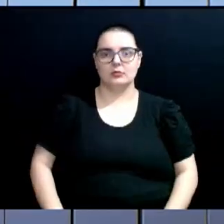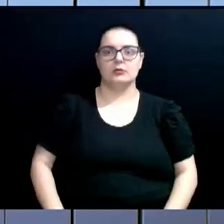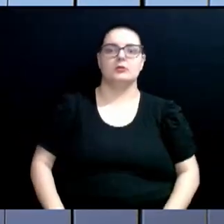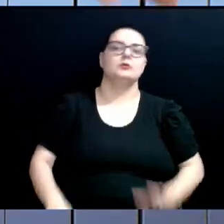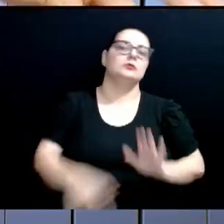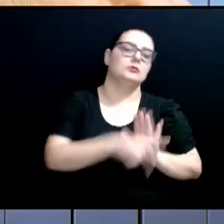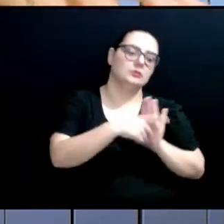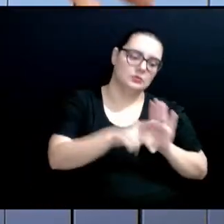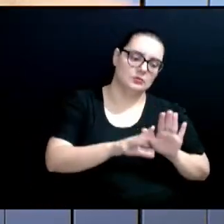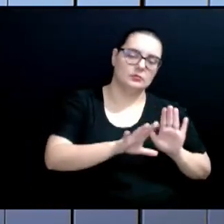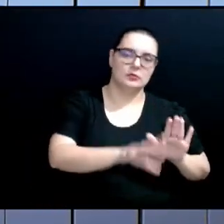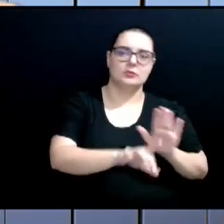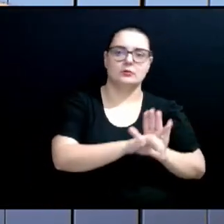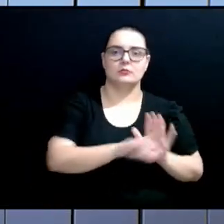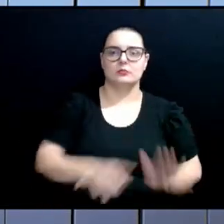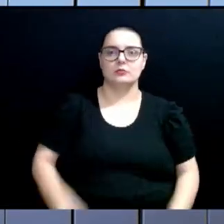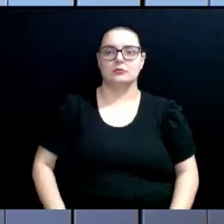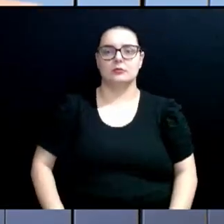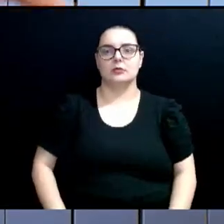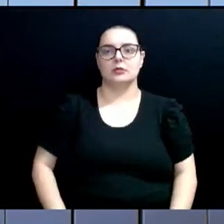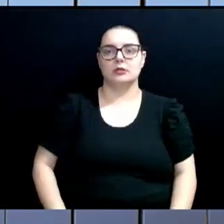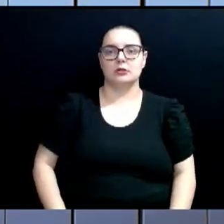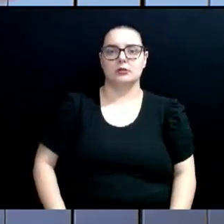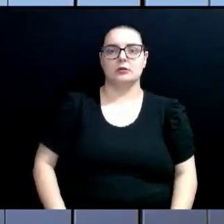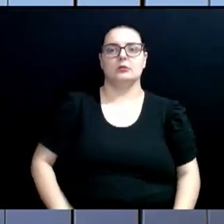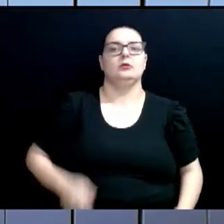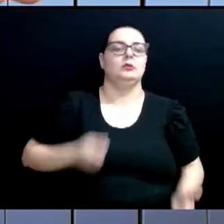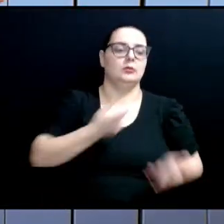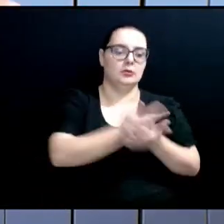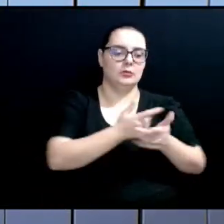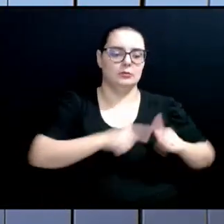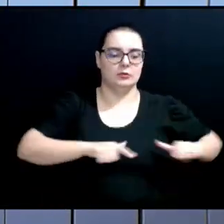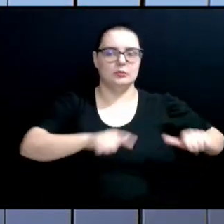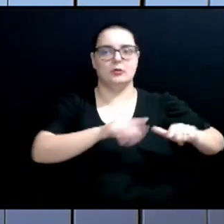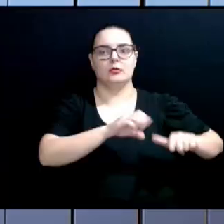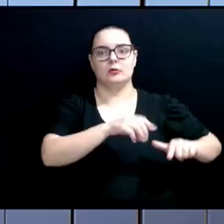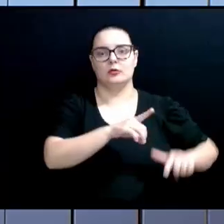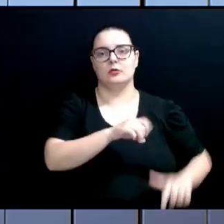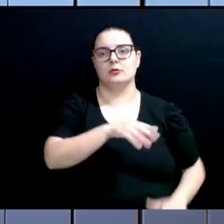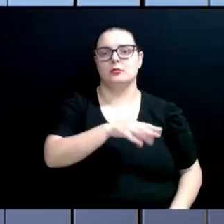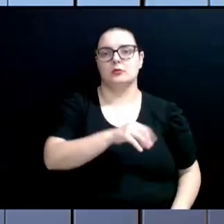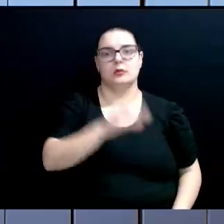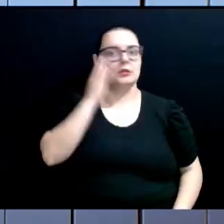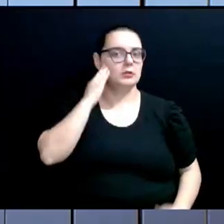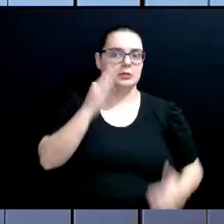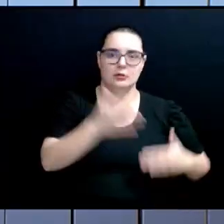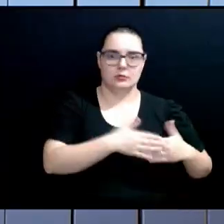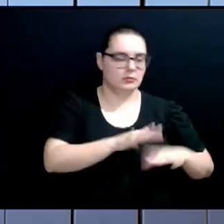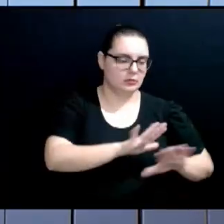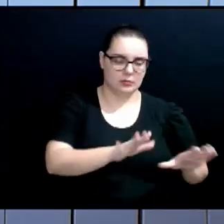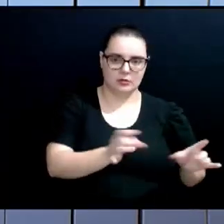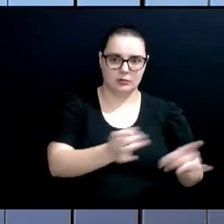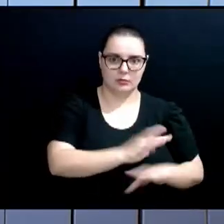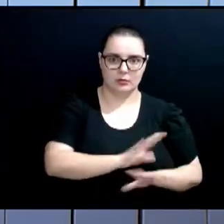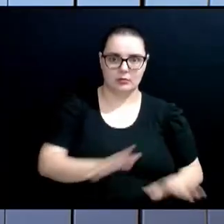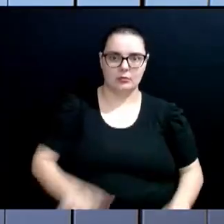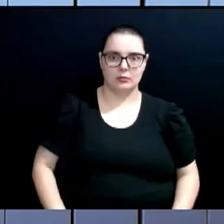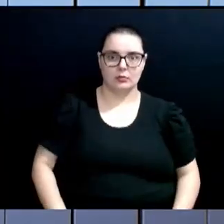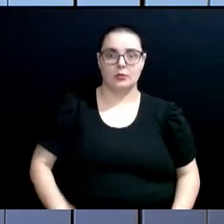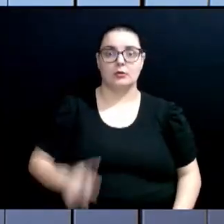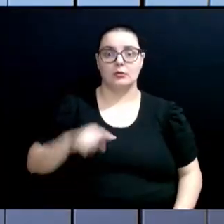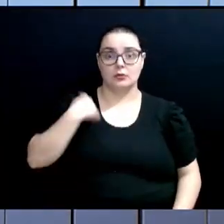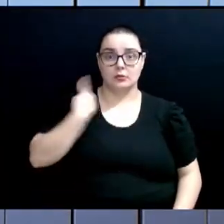legislação. O sujeito compra um lote ali naquele condomínio, ele sabe que é um condomínio fechado e ponto. Né? Não, a gente está falando de uma outra coisa,